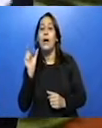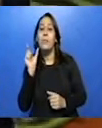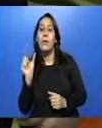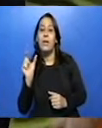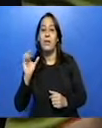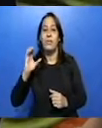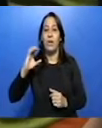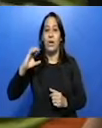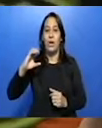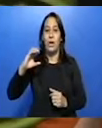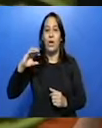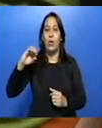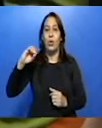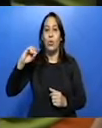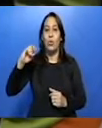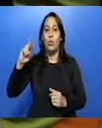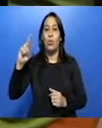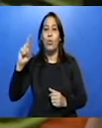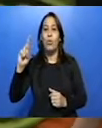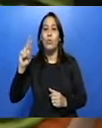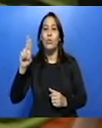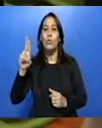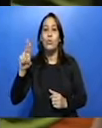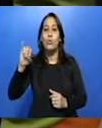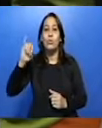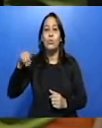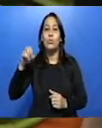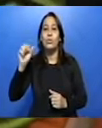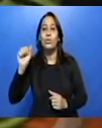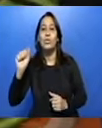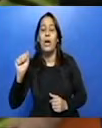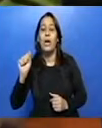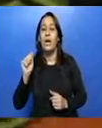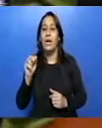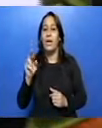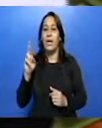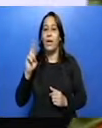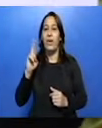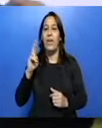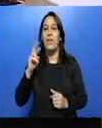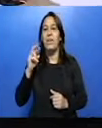ó, amaré, coru, cadeira.